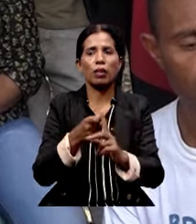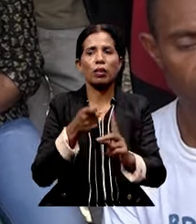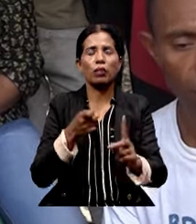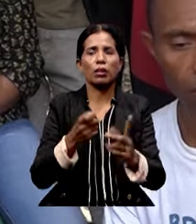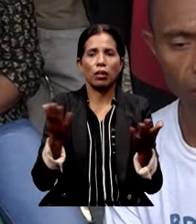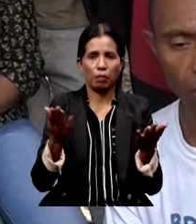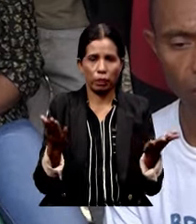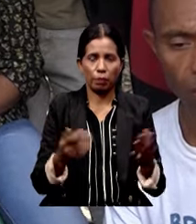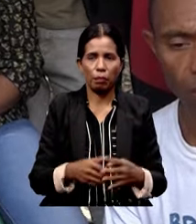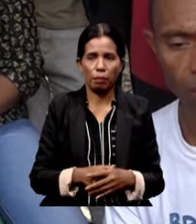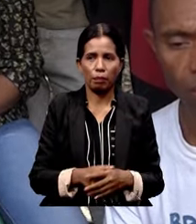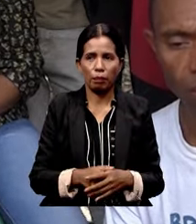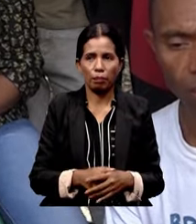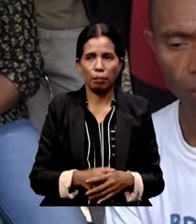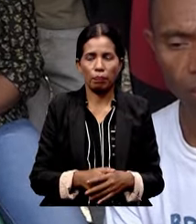nebe.